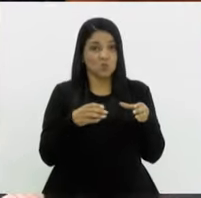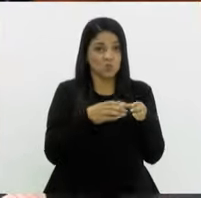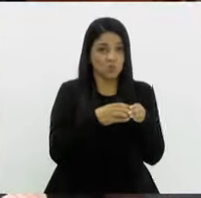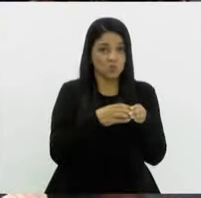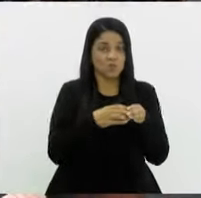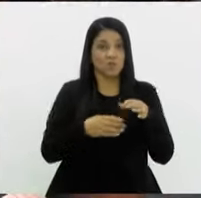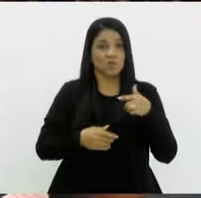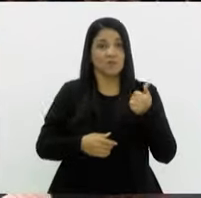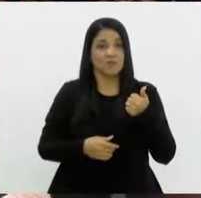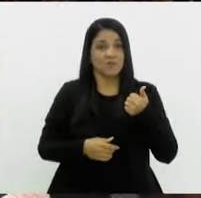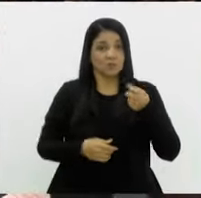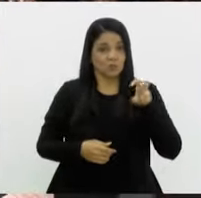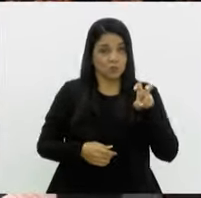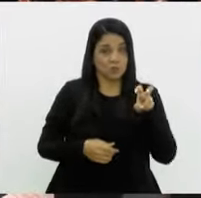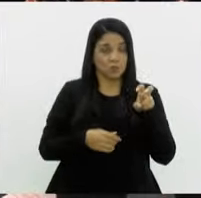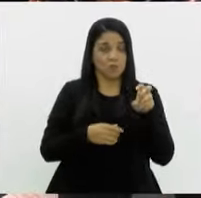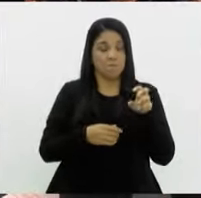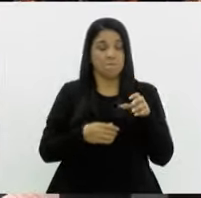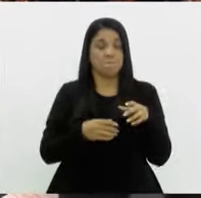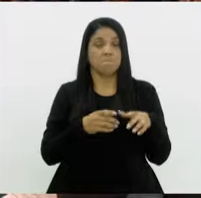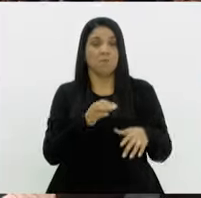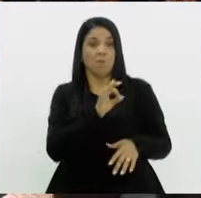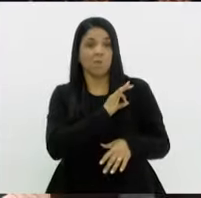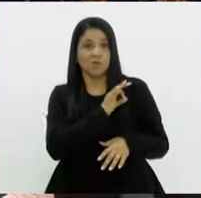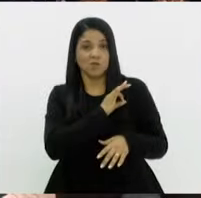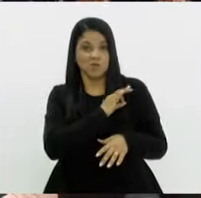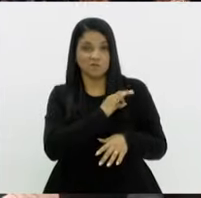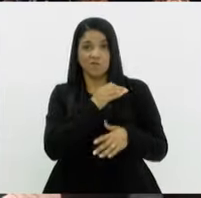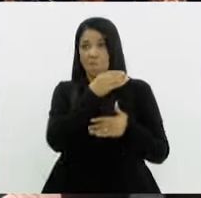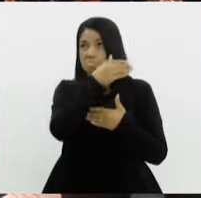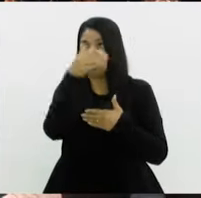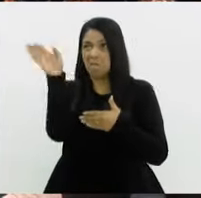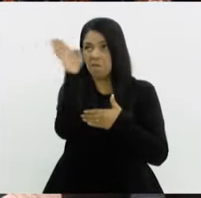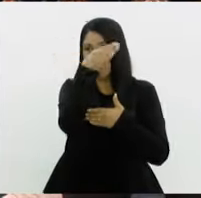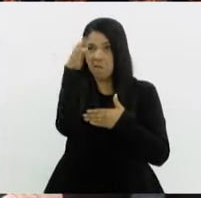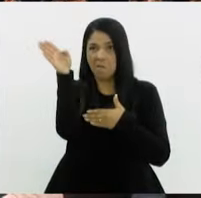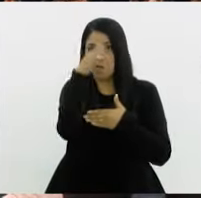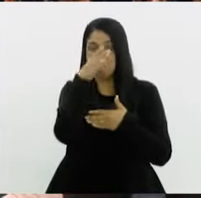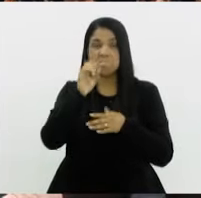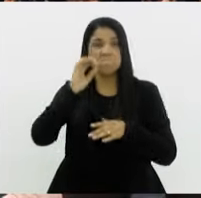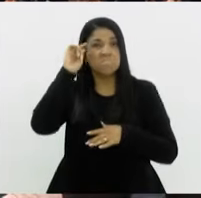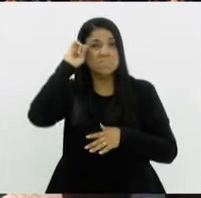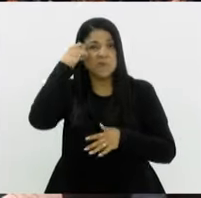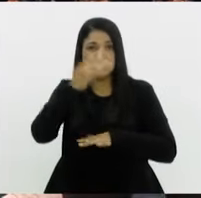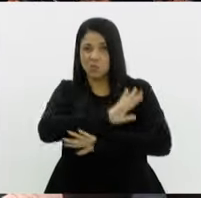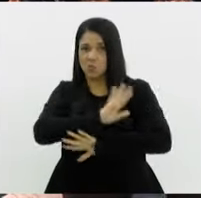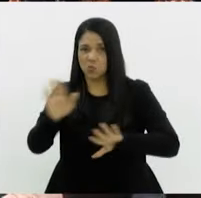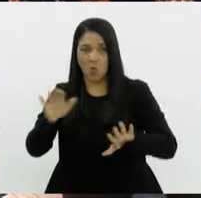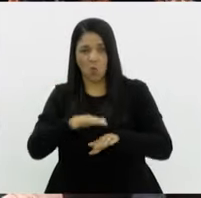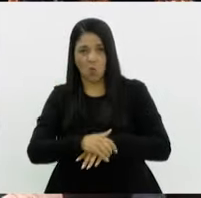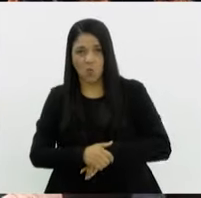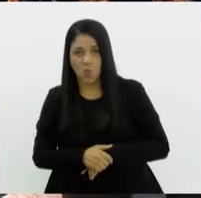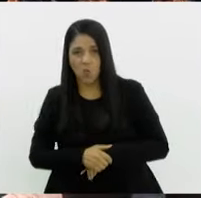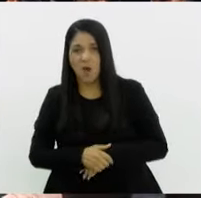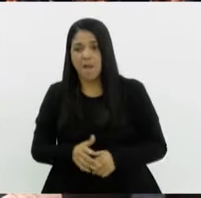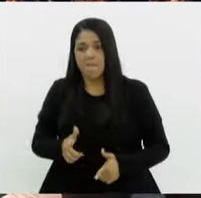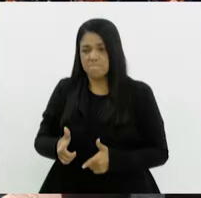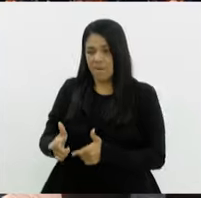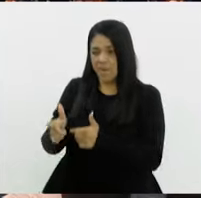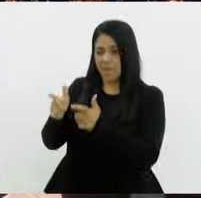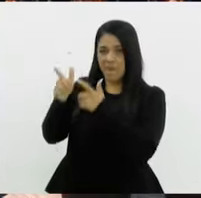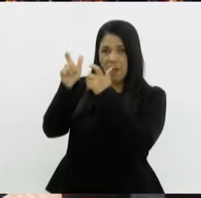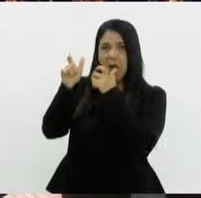trabalho, foi lá e pintou, acabou, está tudo preto. E é assim que eles têm que ver, é tudo preto mesmo. É bala nesses